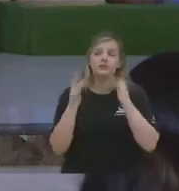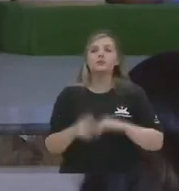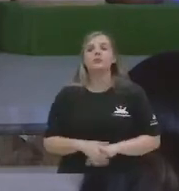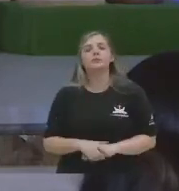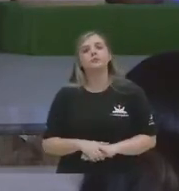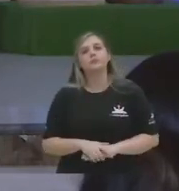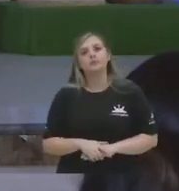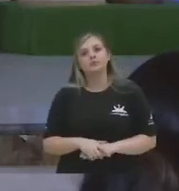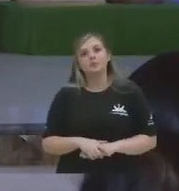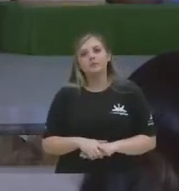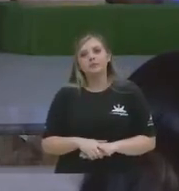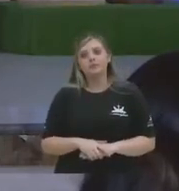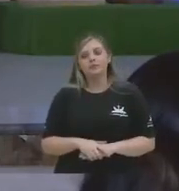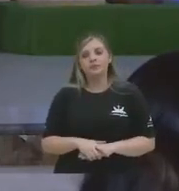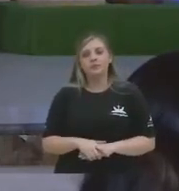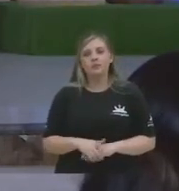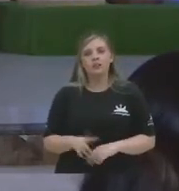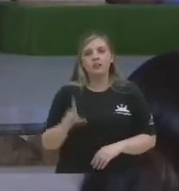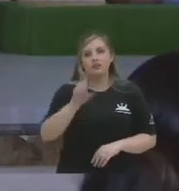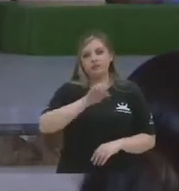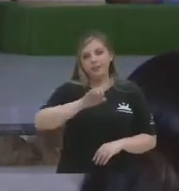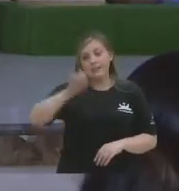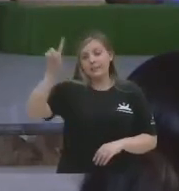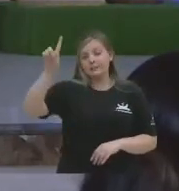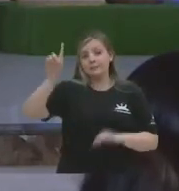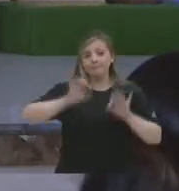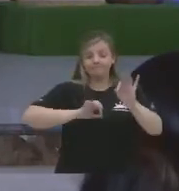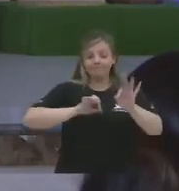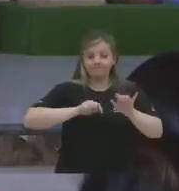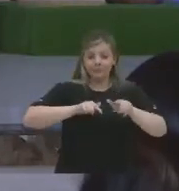Deus está trabalhando